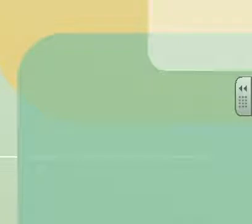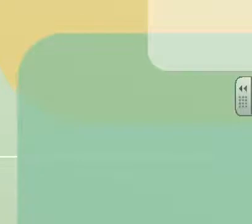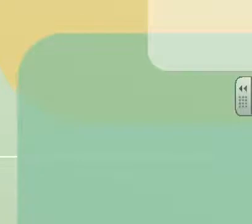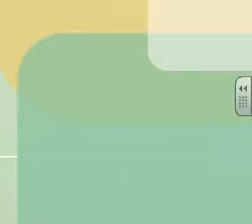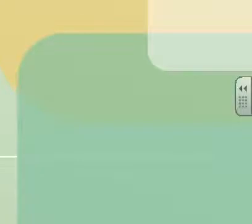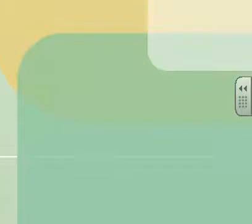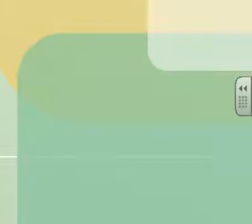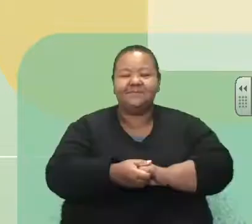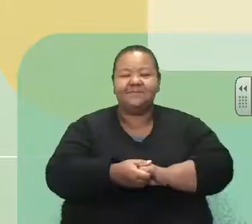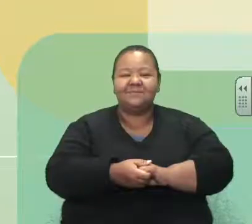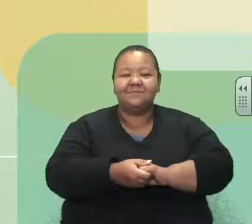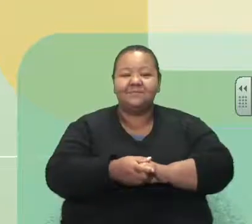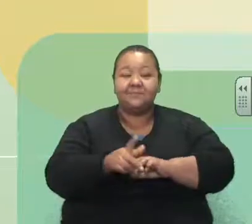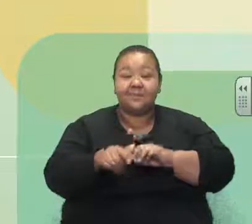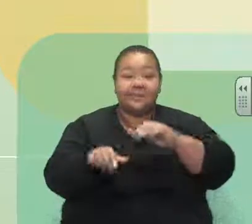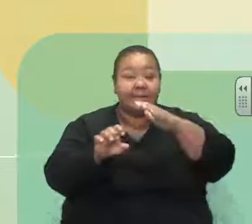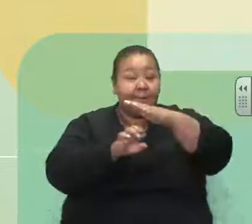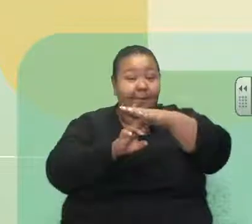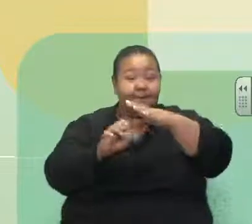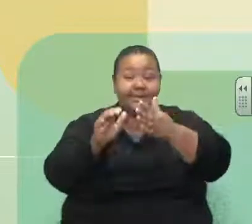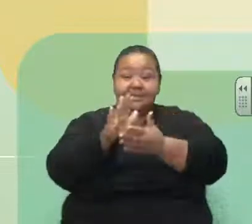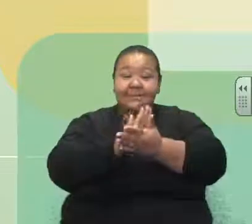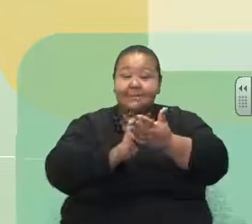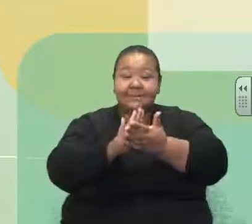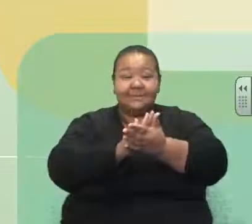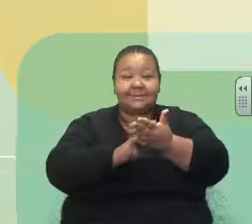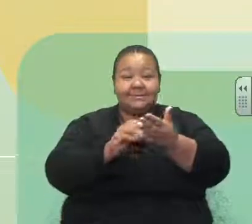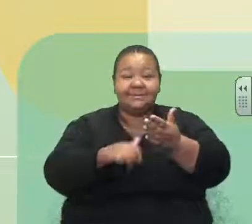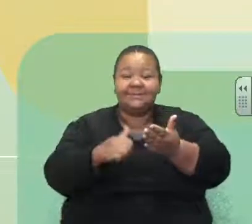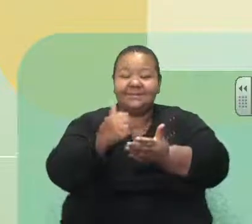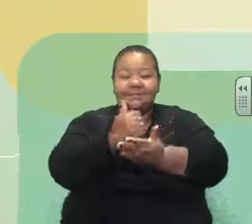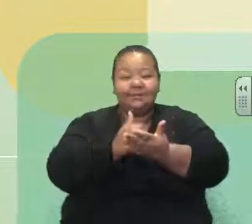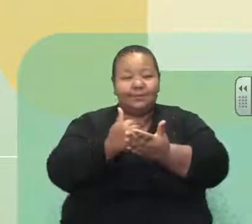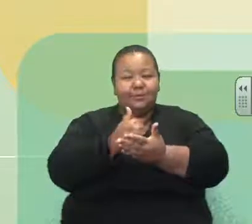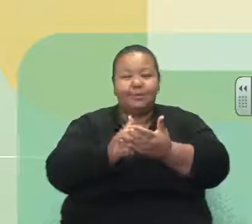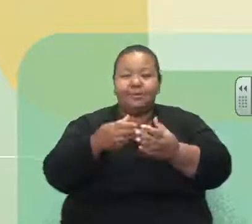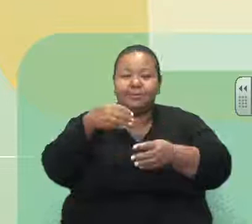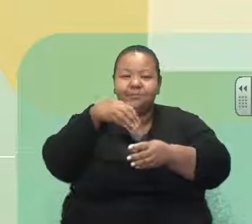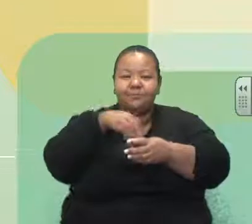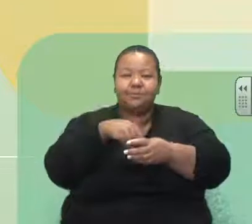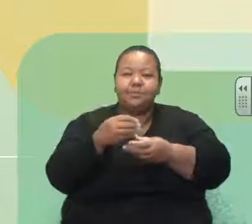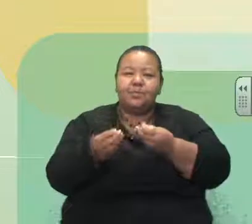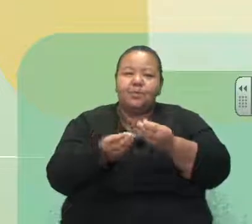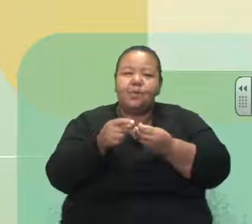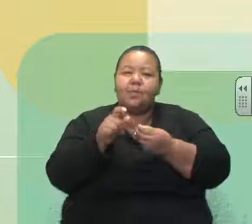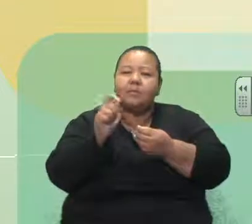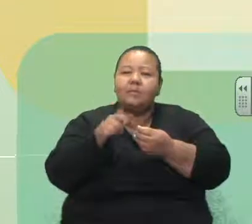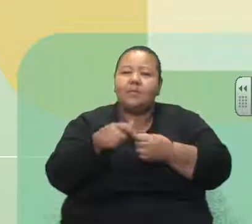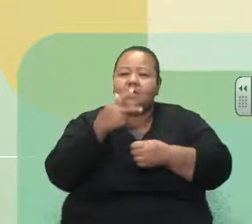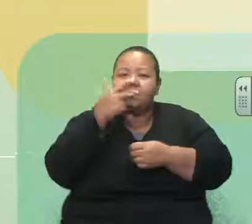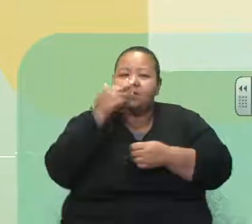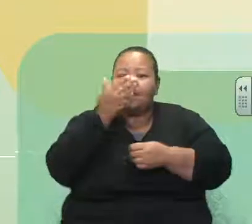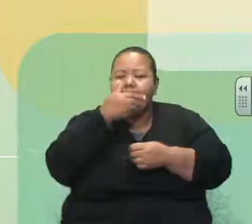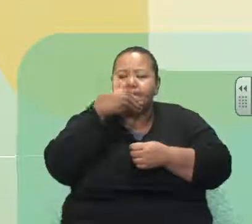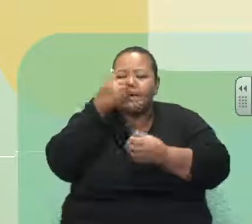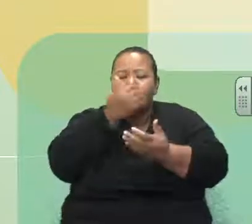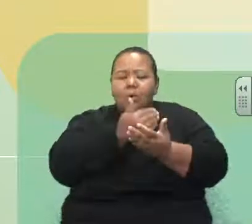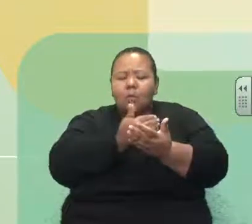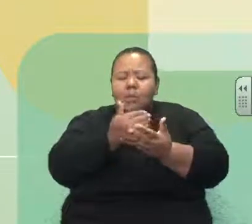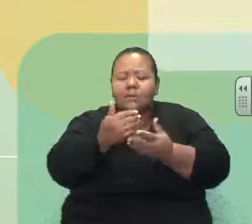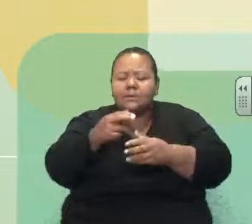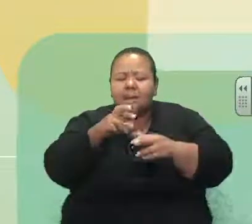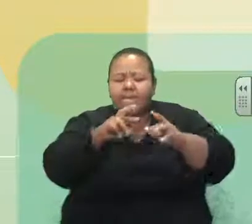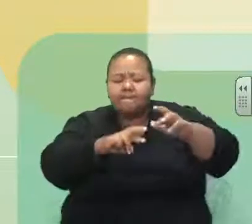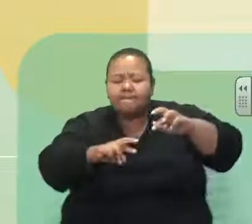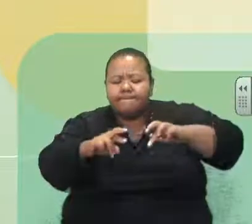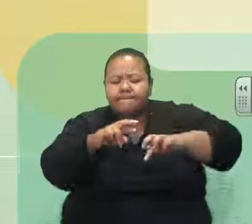Determinada empresa não possui nenhum tipo de controle interno. Qual área da empresa você indicaria para ser mensurada em